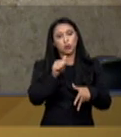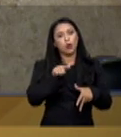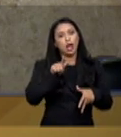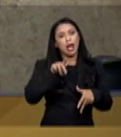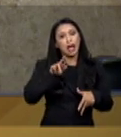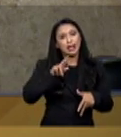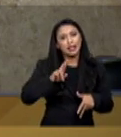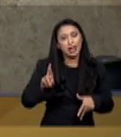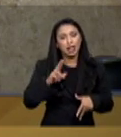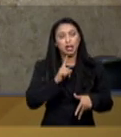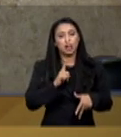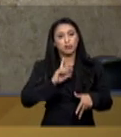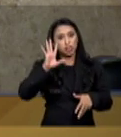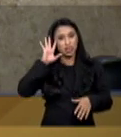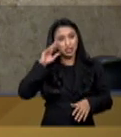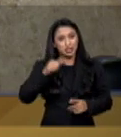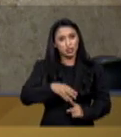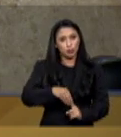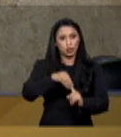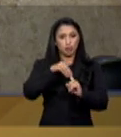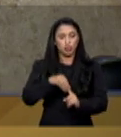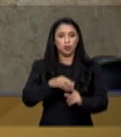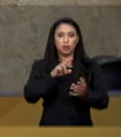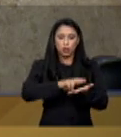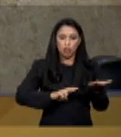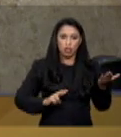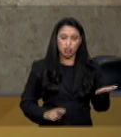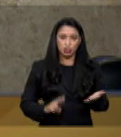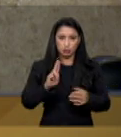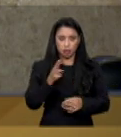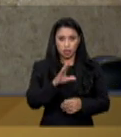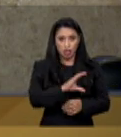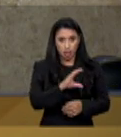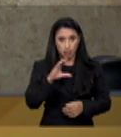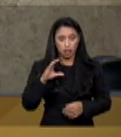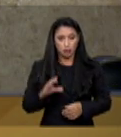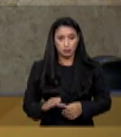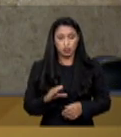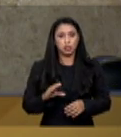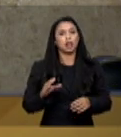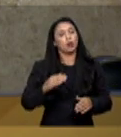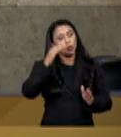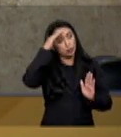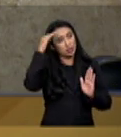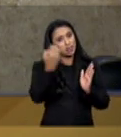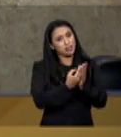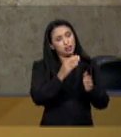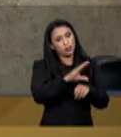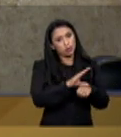regimental de decisão monocrática proferida pelo relator em sede de habeas corpus, constitucionalidade do